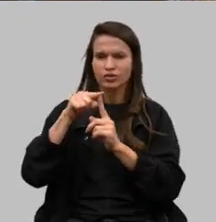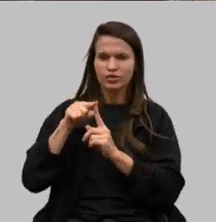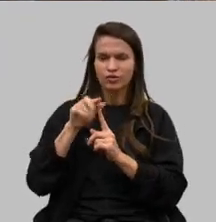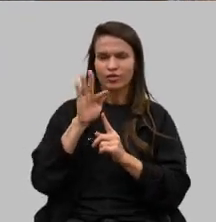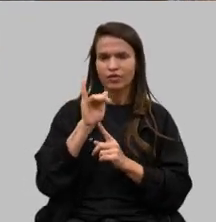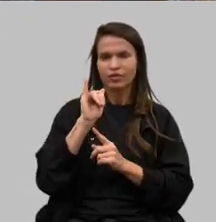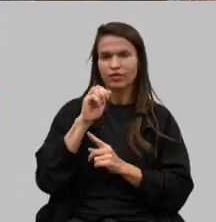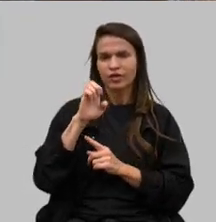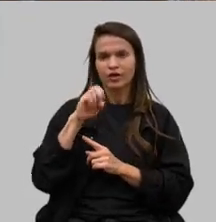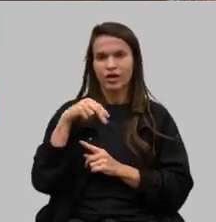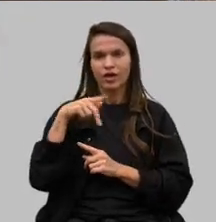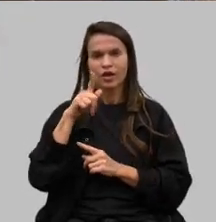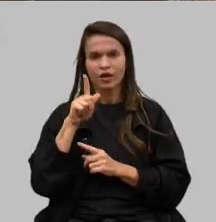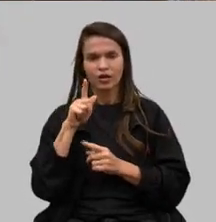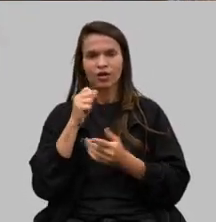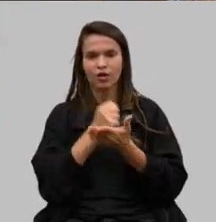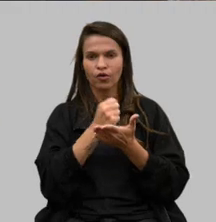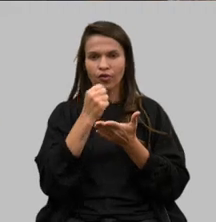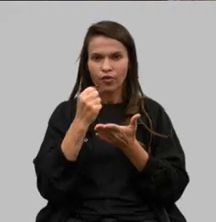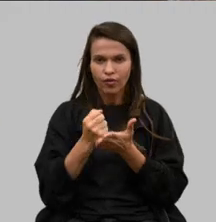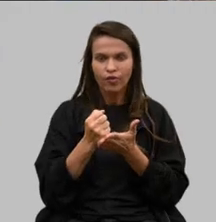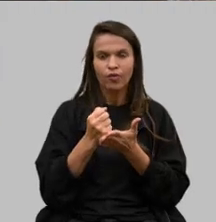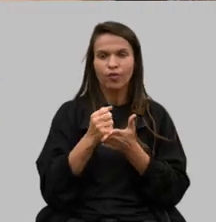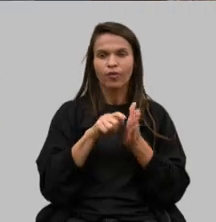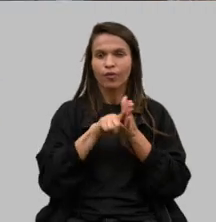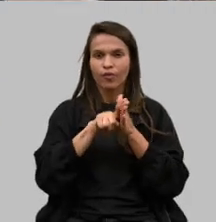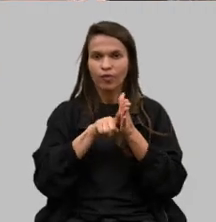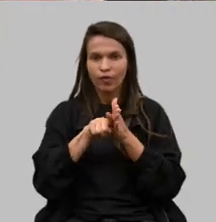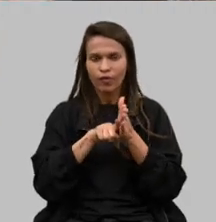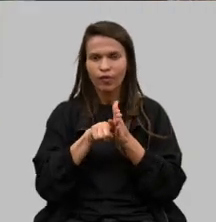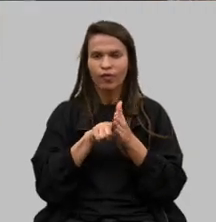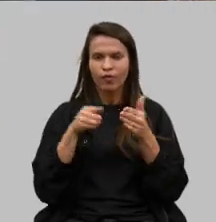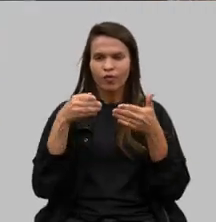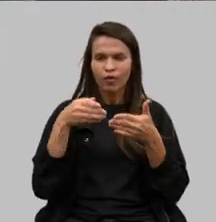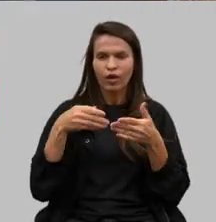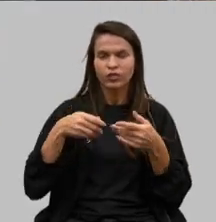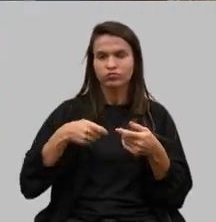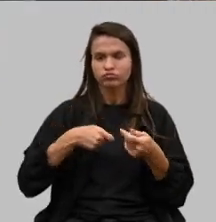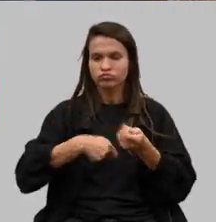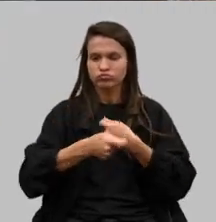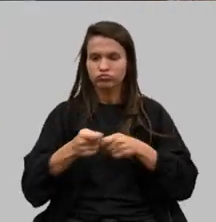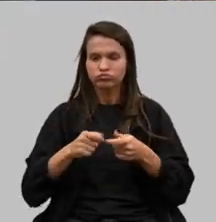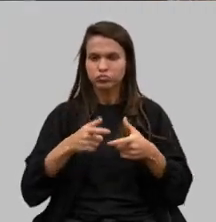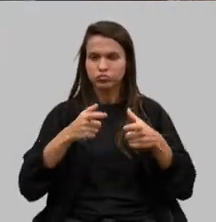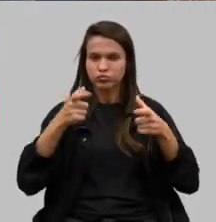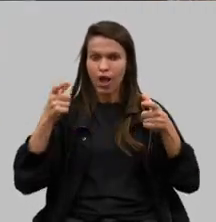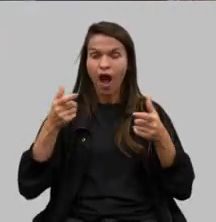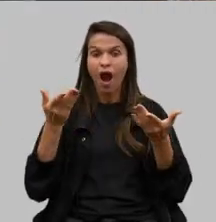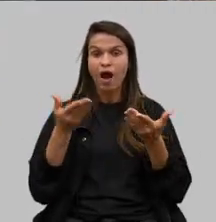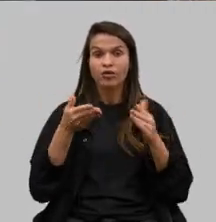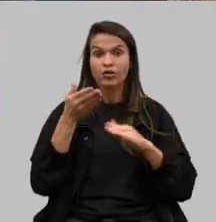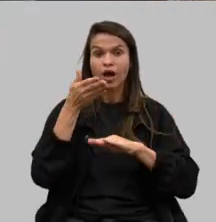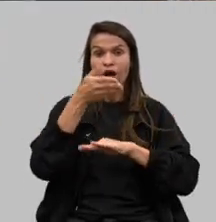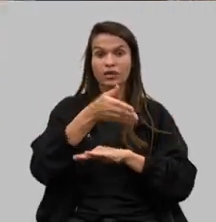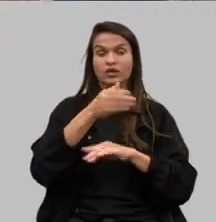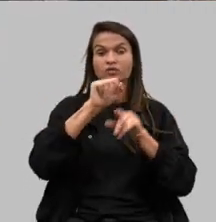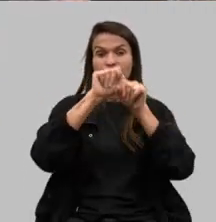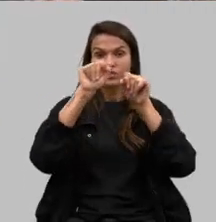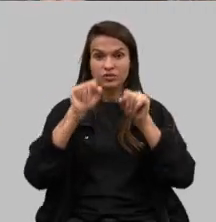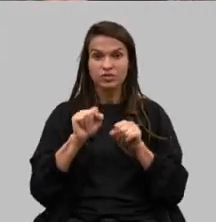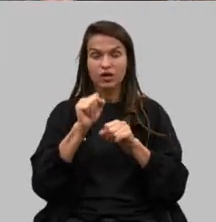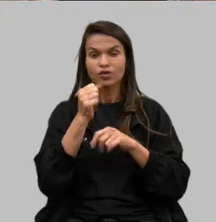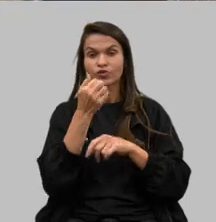contratar consultoria que presta serviço para grandes Empreendimentos que agora tem acesso ao a ao sistema do meio